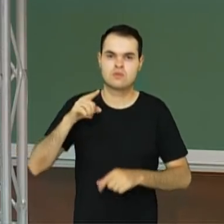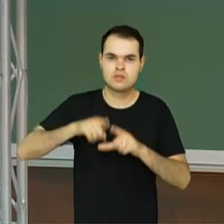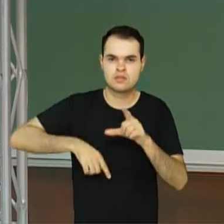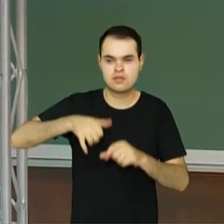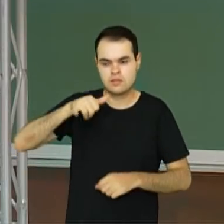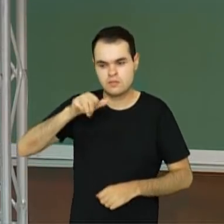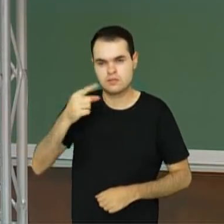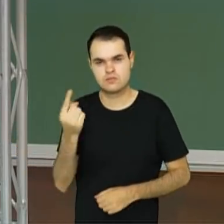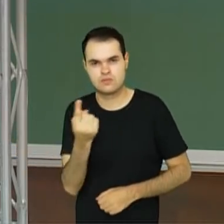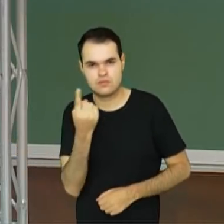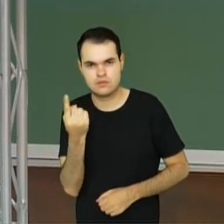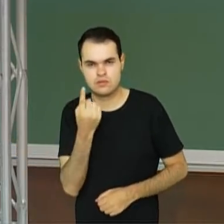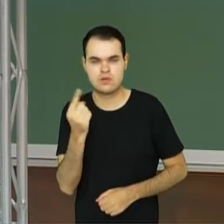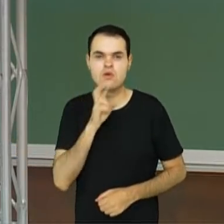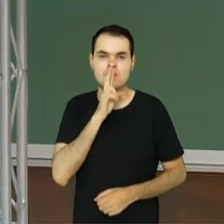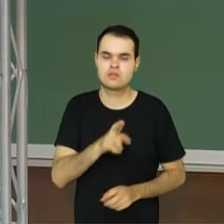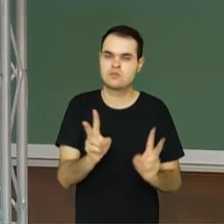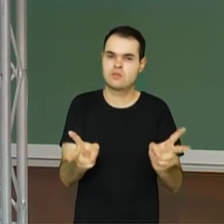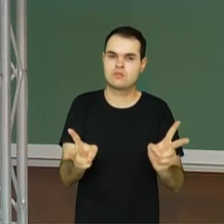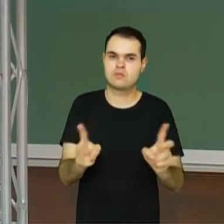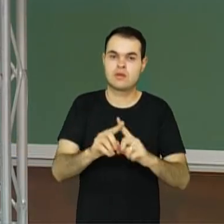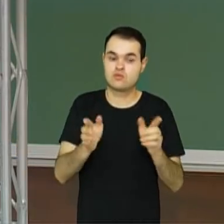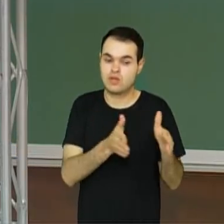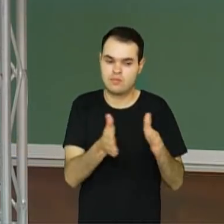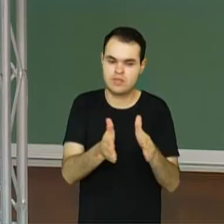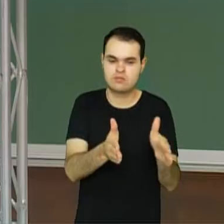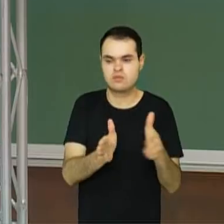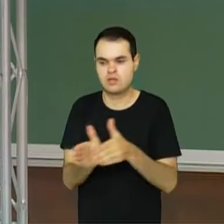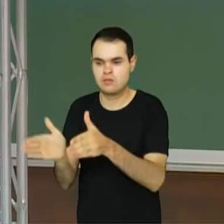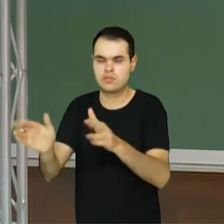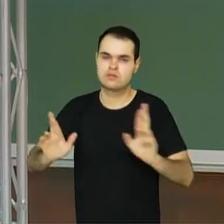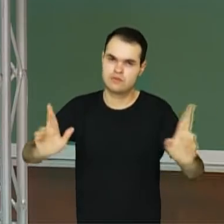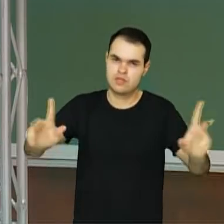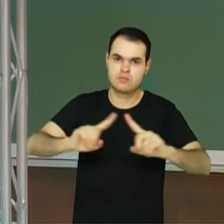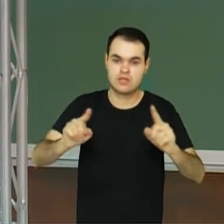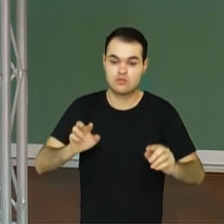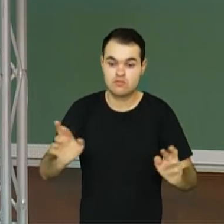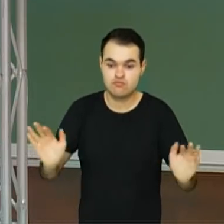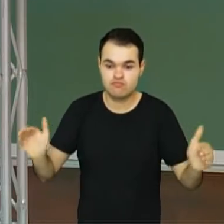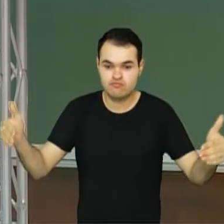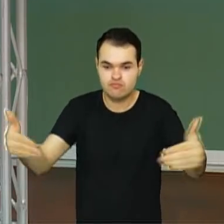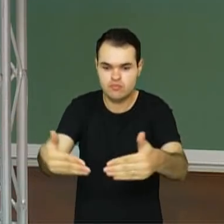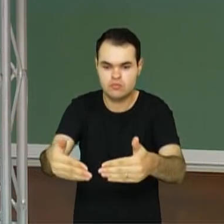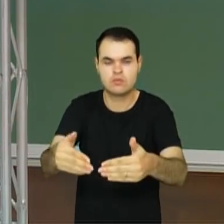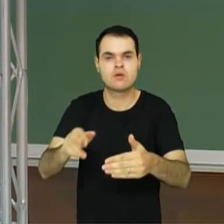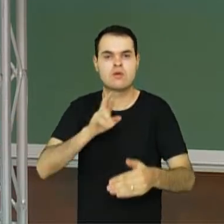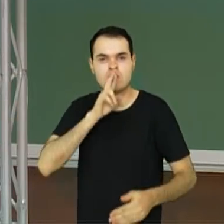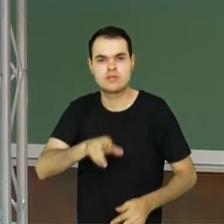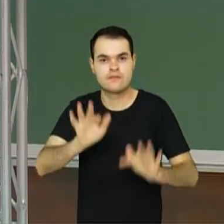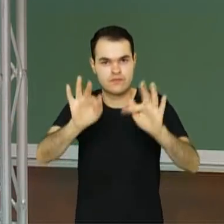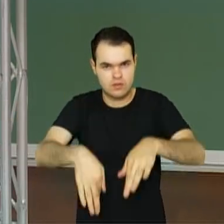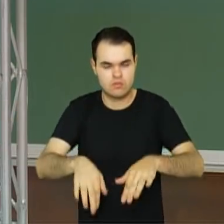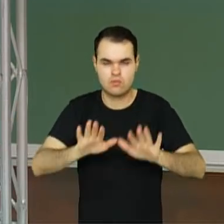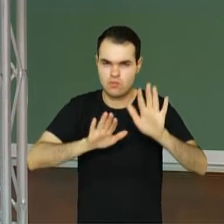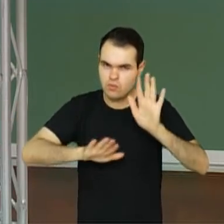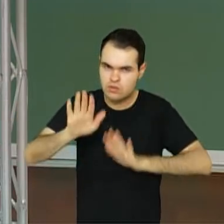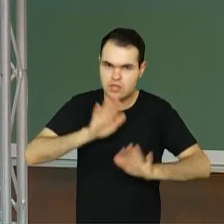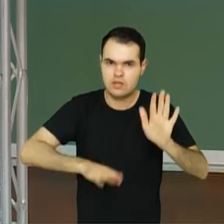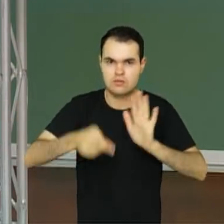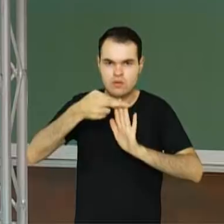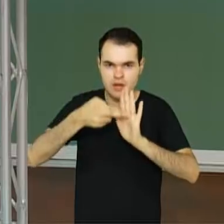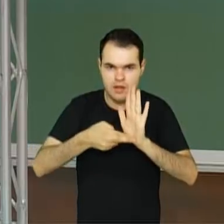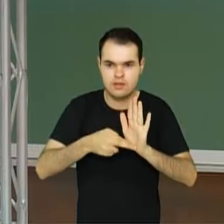que você escolher, o resultado vai ser o mesmo. O caminho vai ser diferente, mas o resultado vai ter que ser igual. Tá? Cuidado com a regra de sinais, cuidado com as